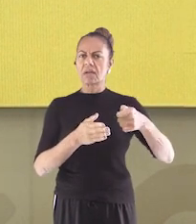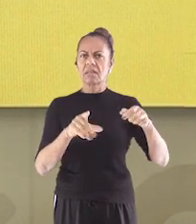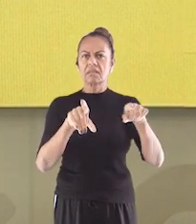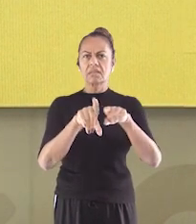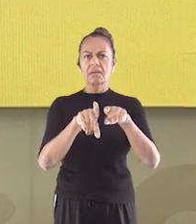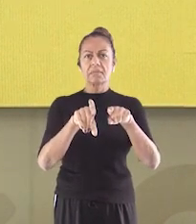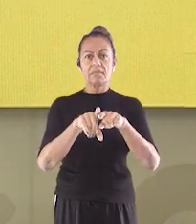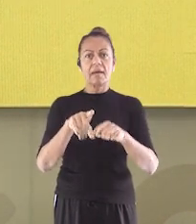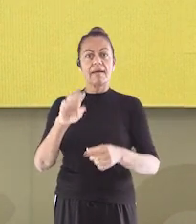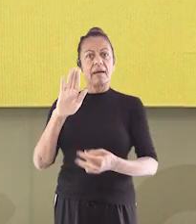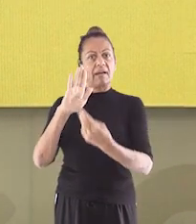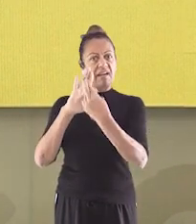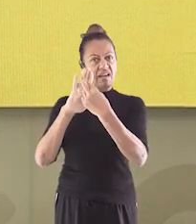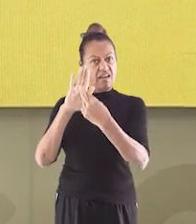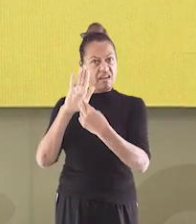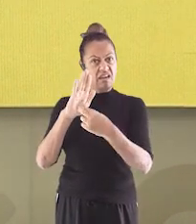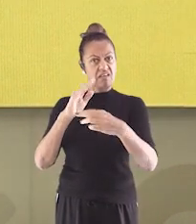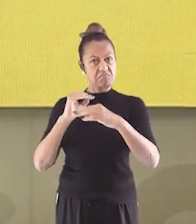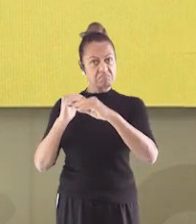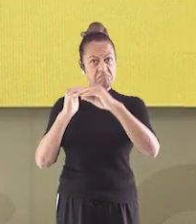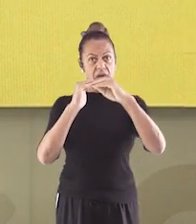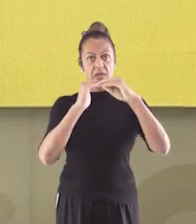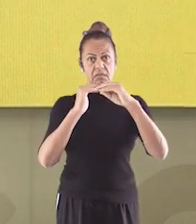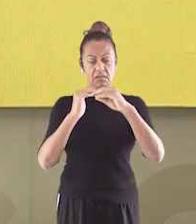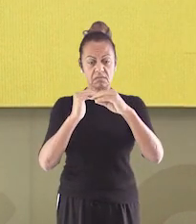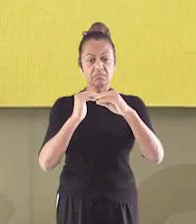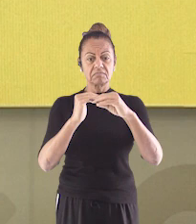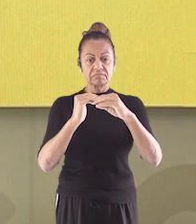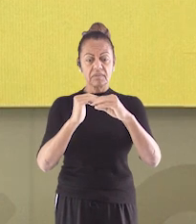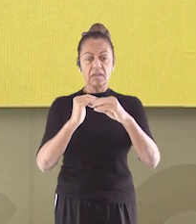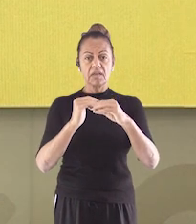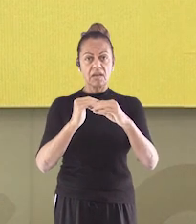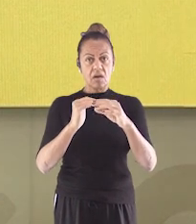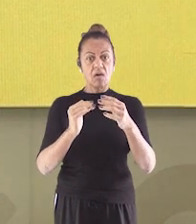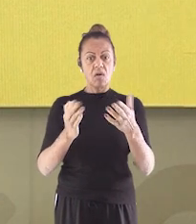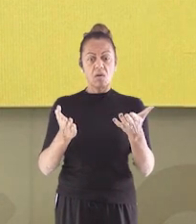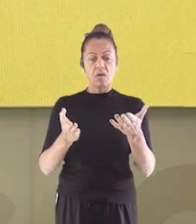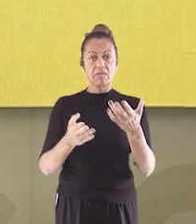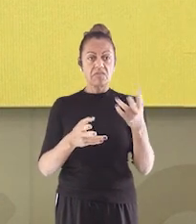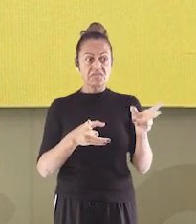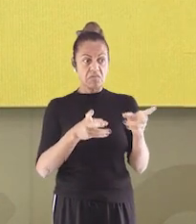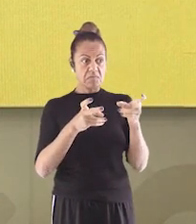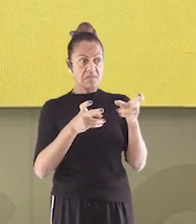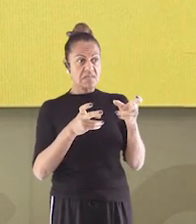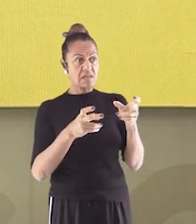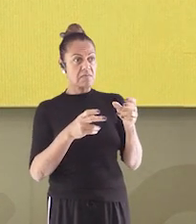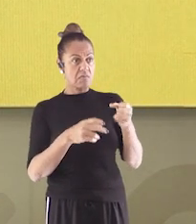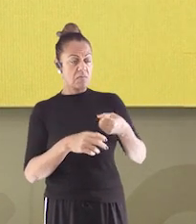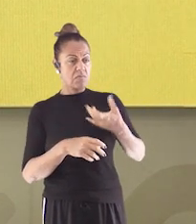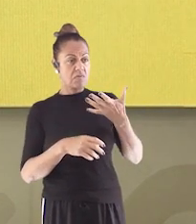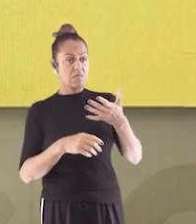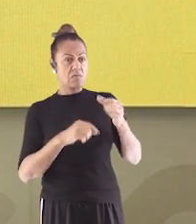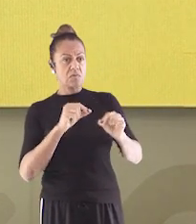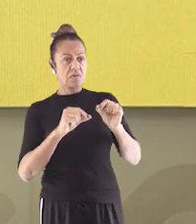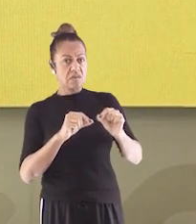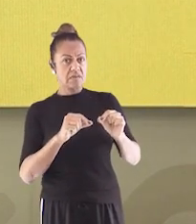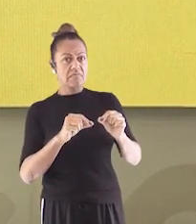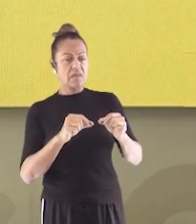padronizadas. Todos os versos precisavam ter rimas, como este poema que vocês podem